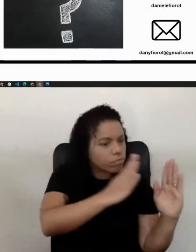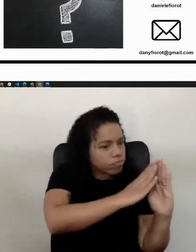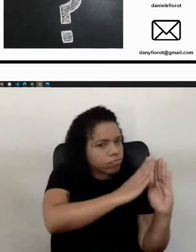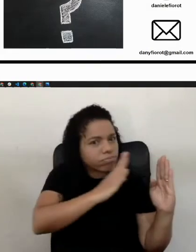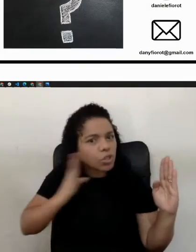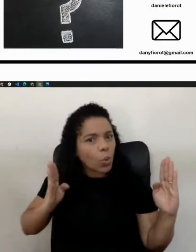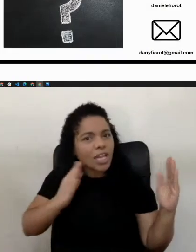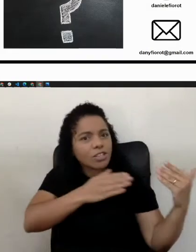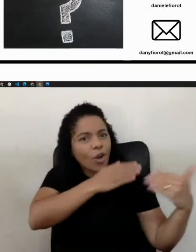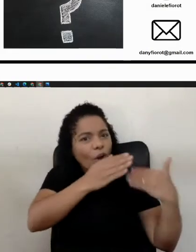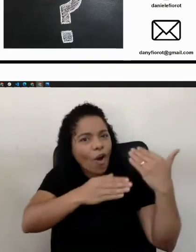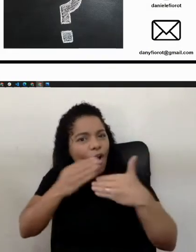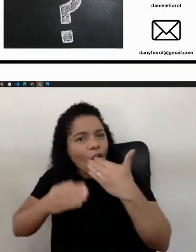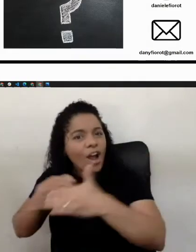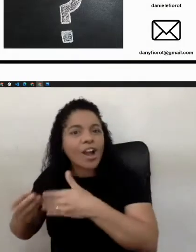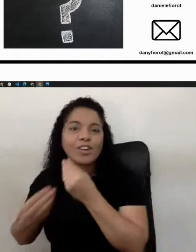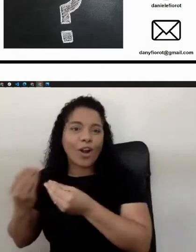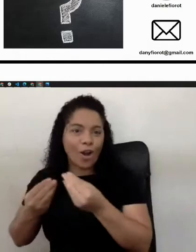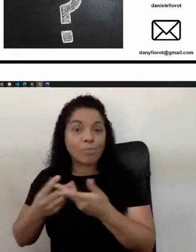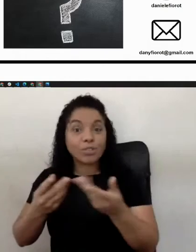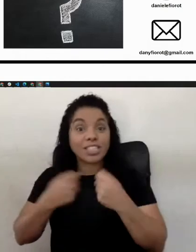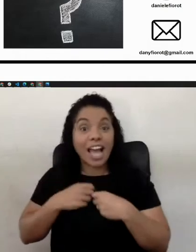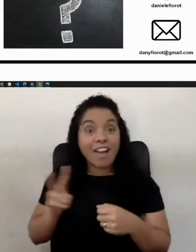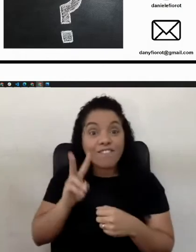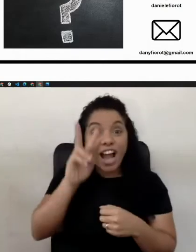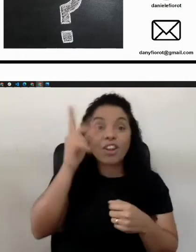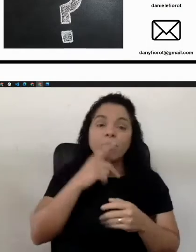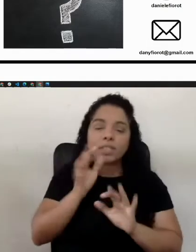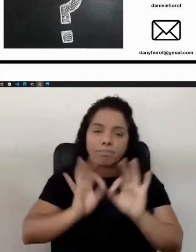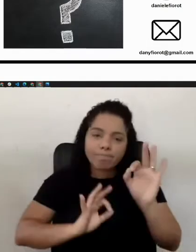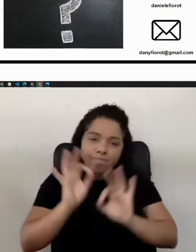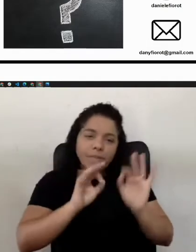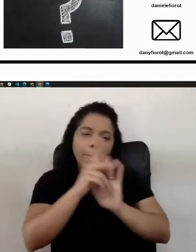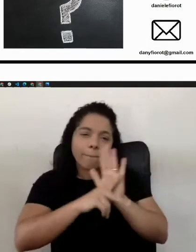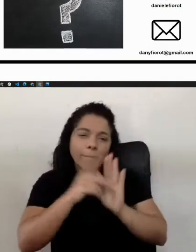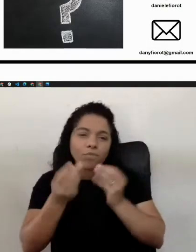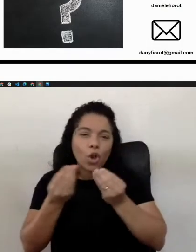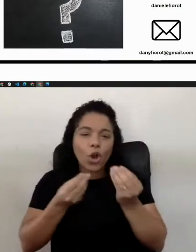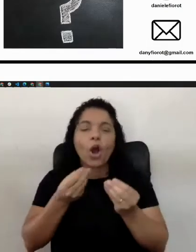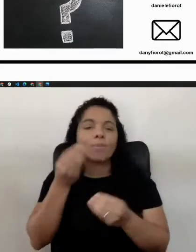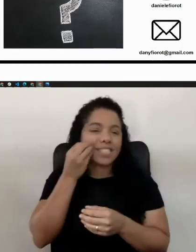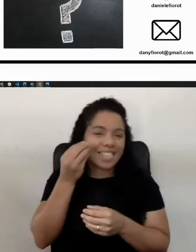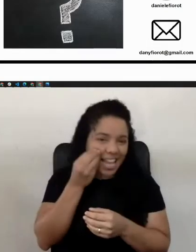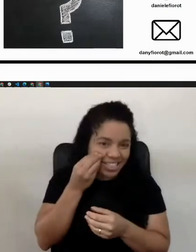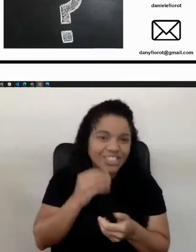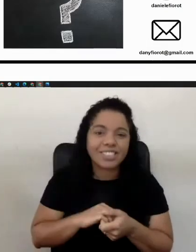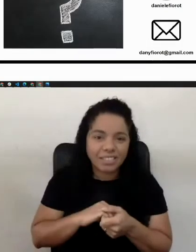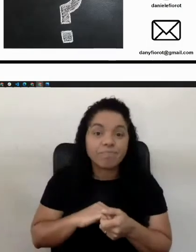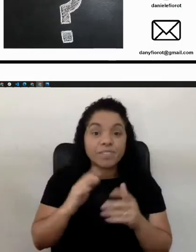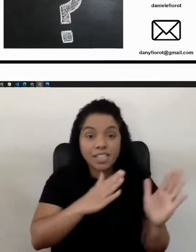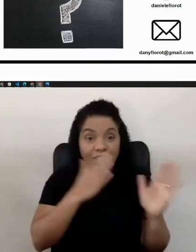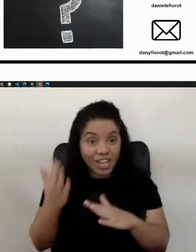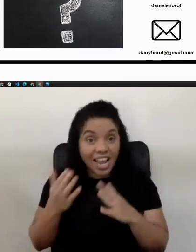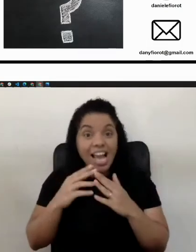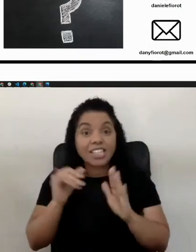história antes. Então, isso te traz muito valor para você montar e planejar os testes. Você, durante a implementação dos